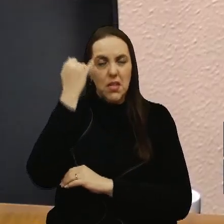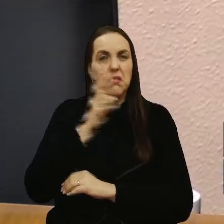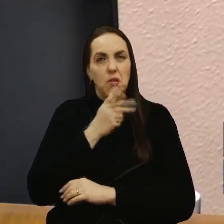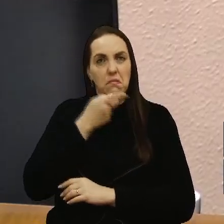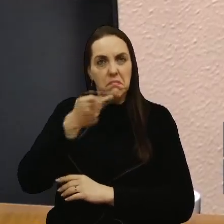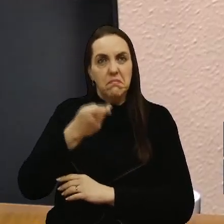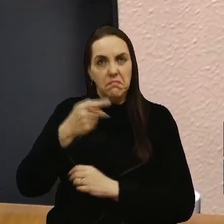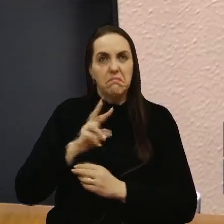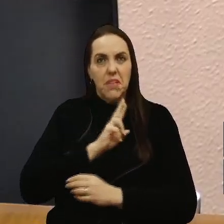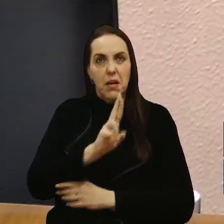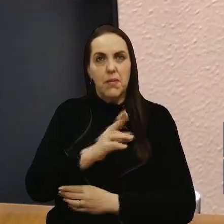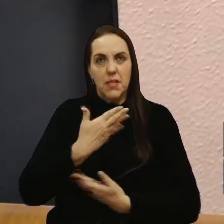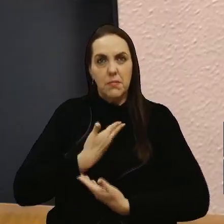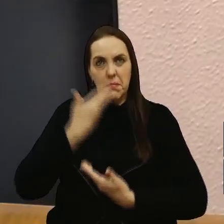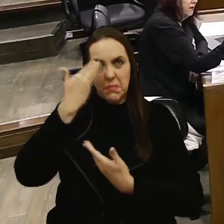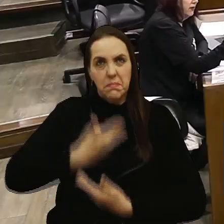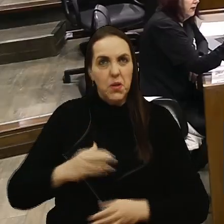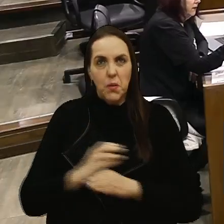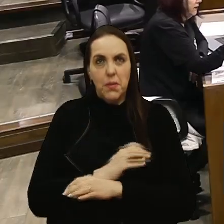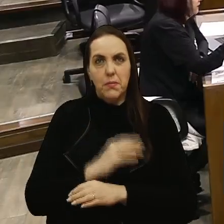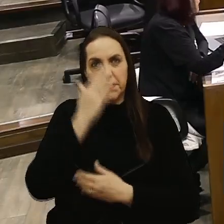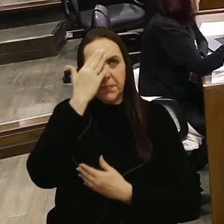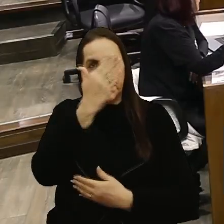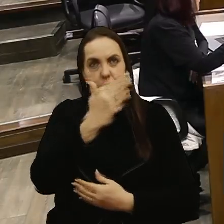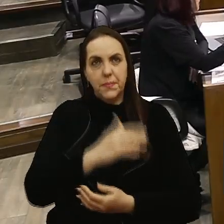representa integralmente. Obrigada.